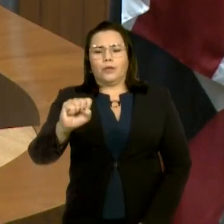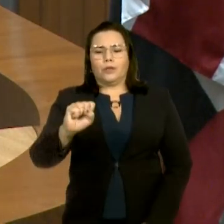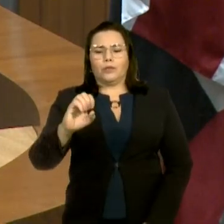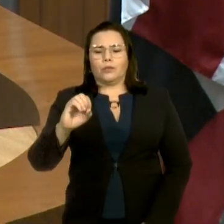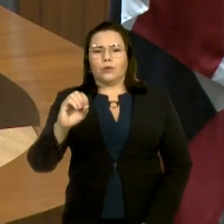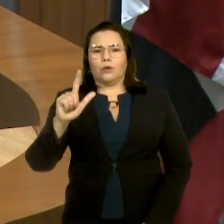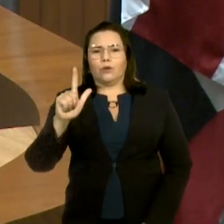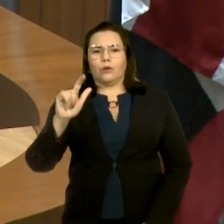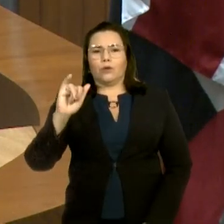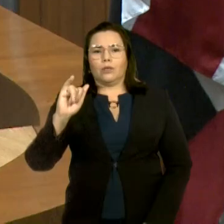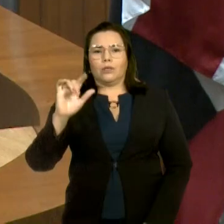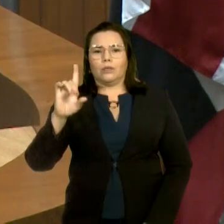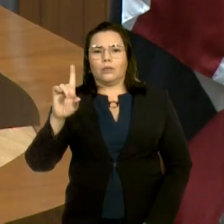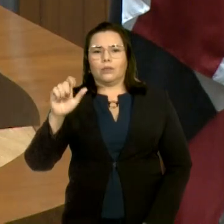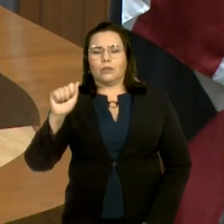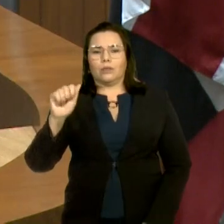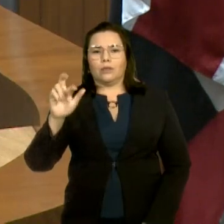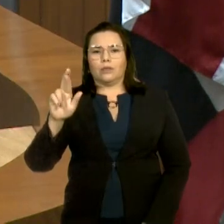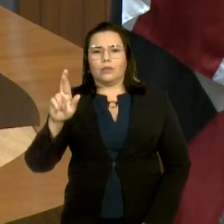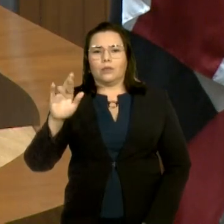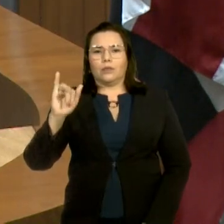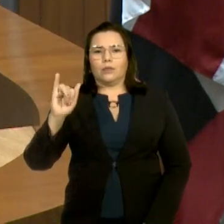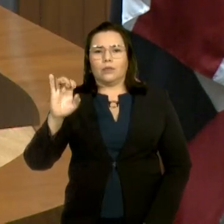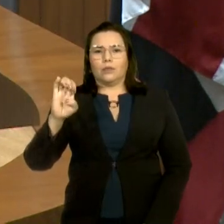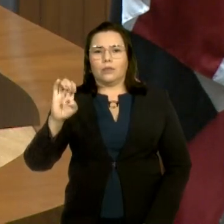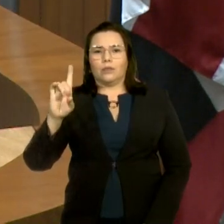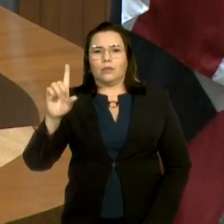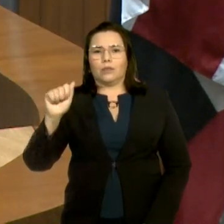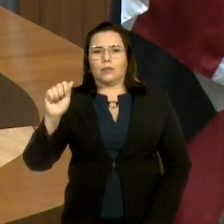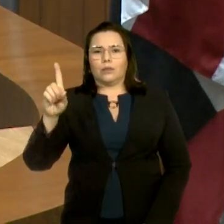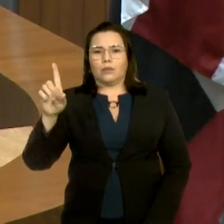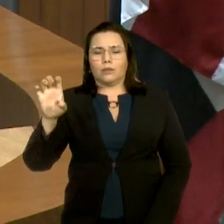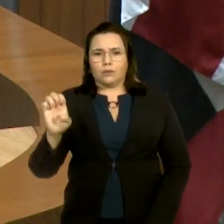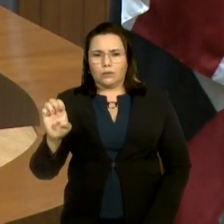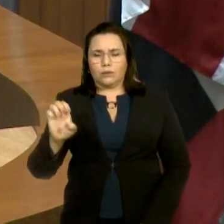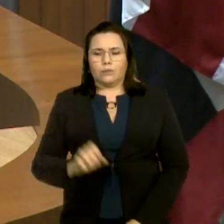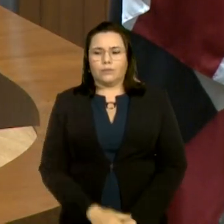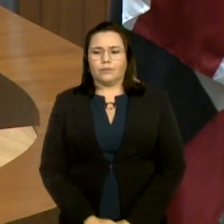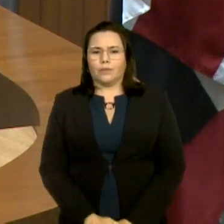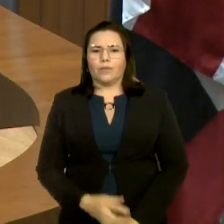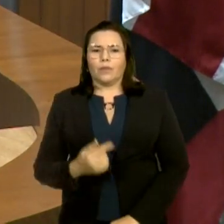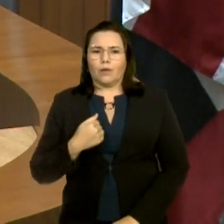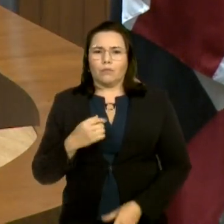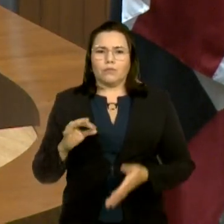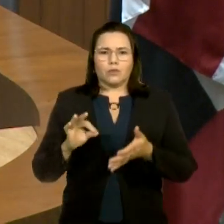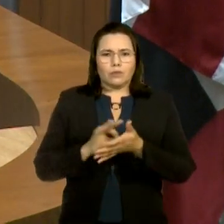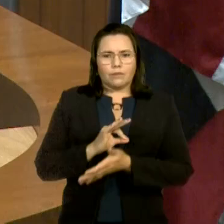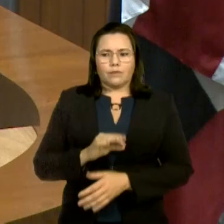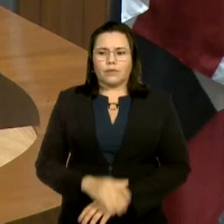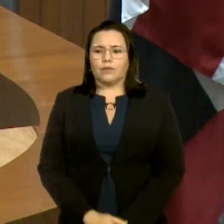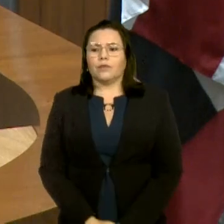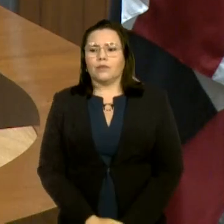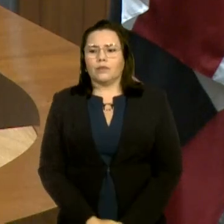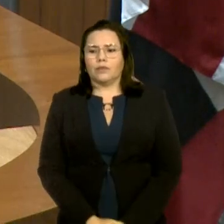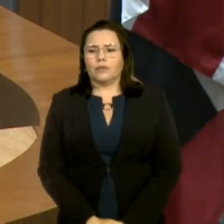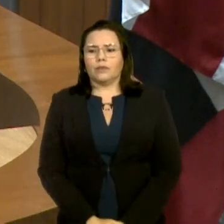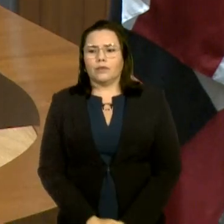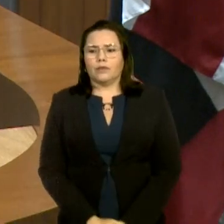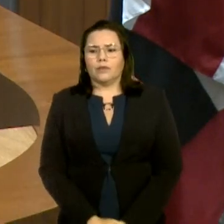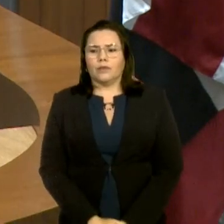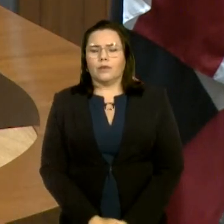há poucos meses depois teremos números mais precisos das dos mandatos conquistados